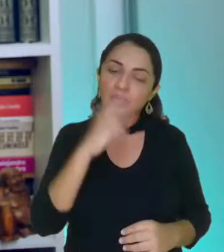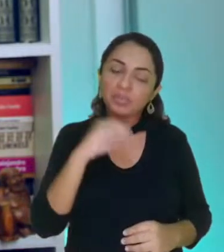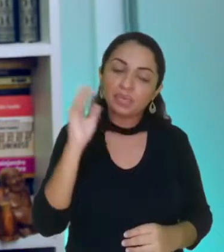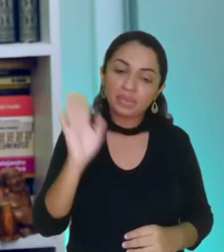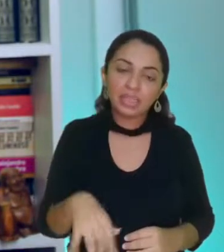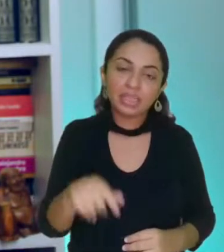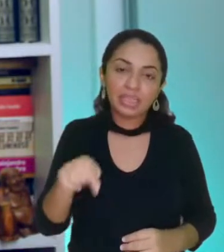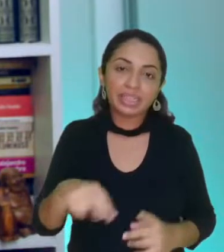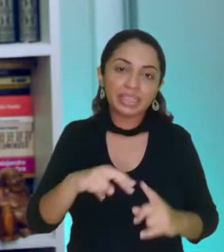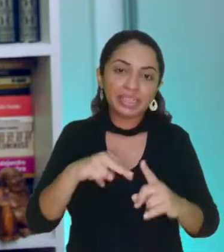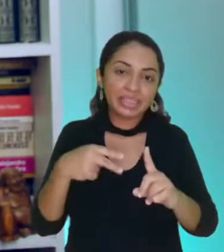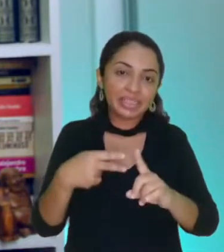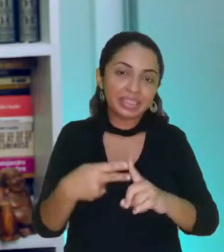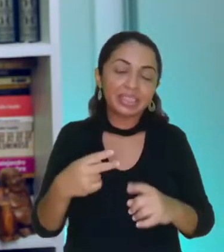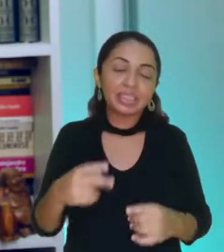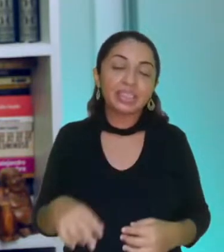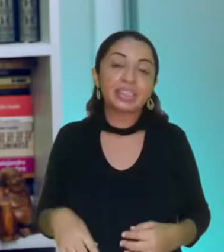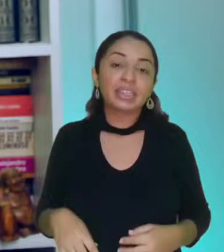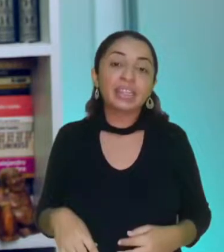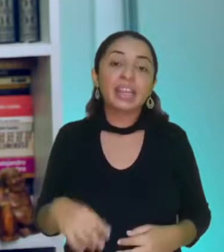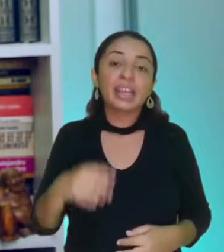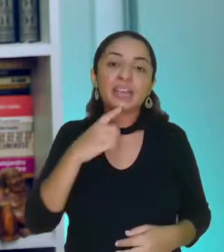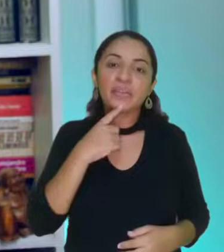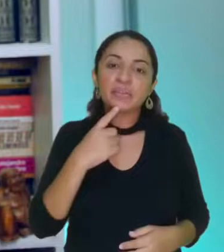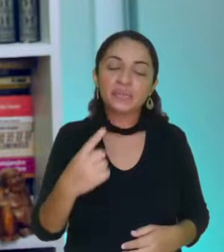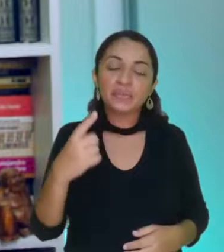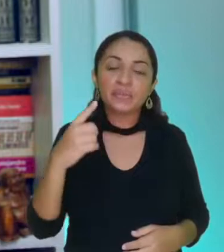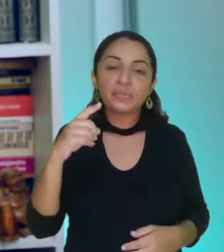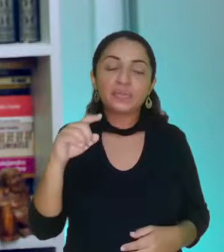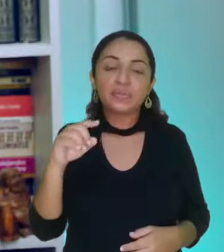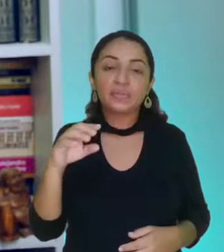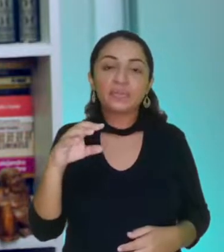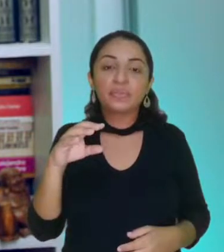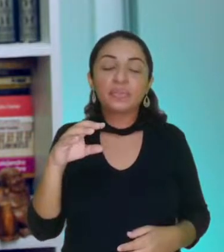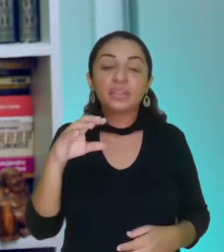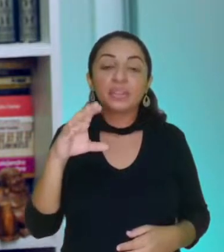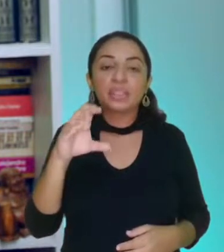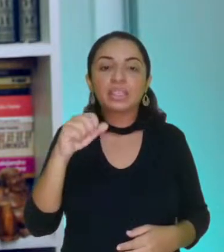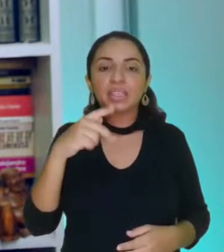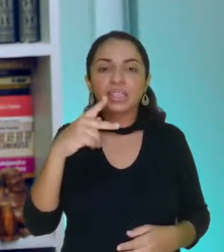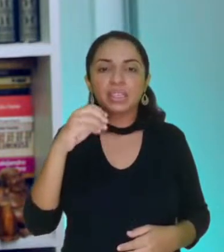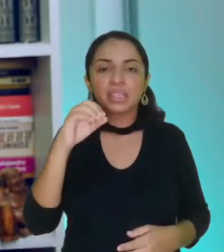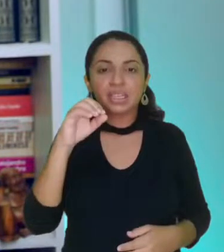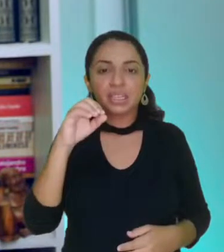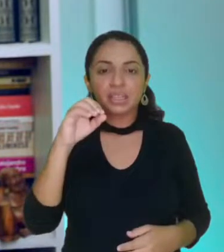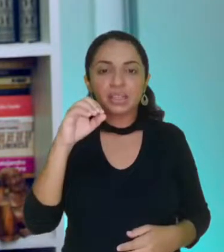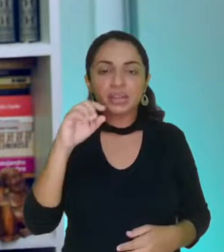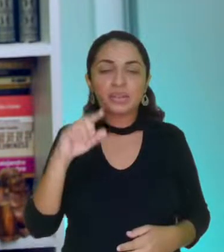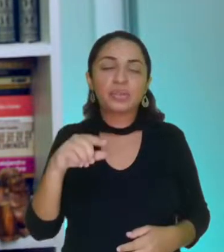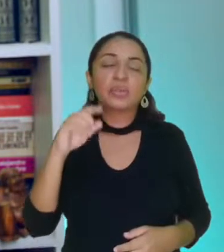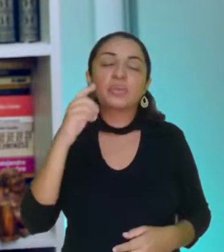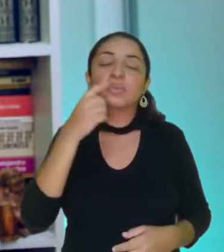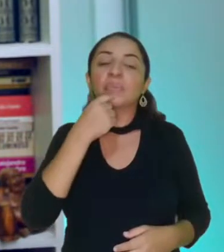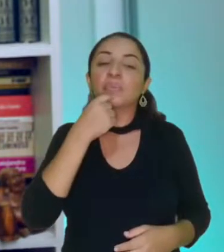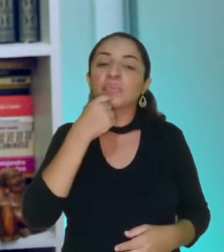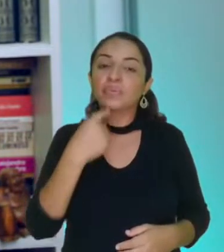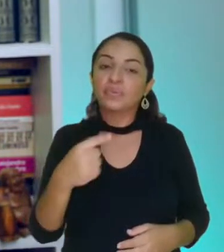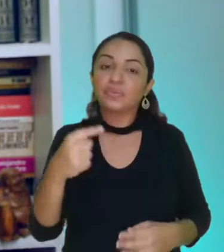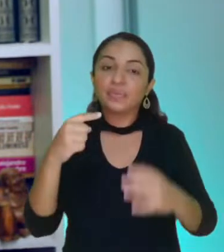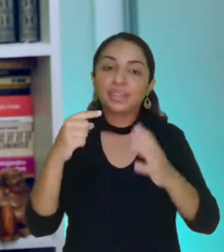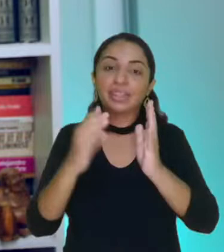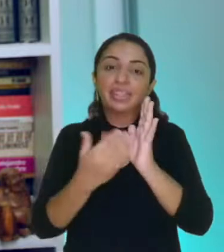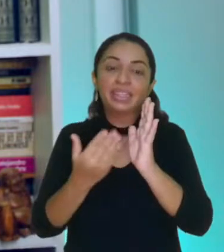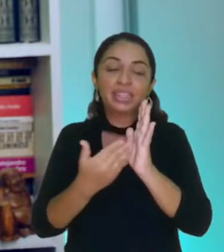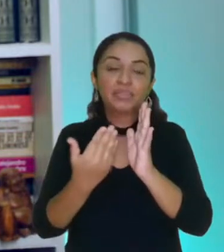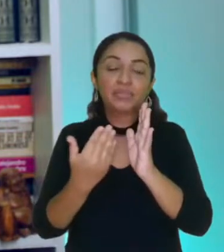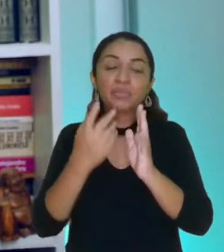trazer pro canal. O Carpo considera que é uma obra inspirada por um alto senso de justiça fundamentado em